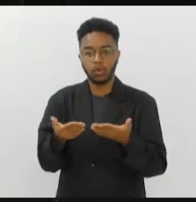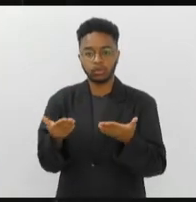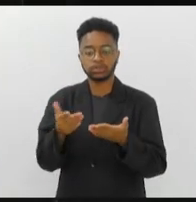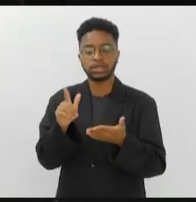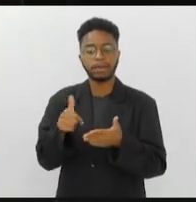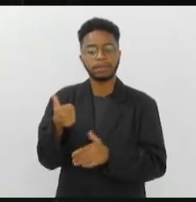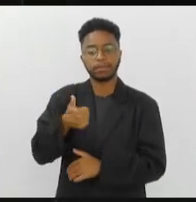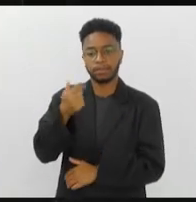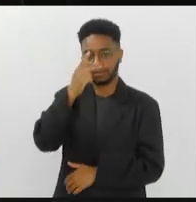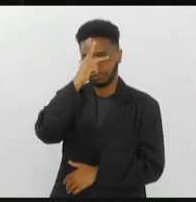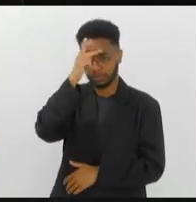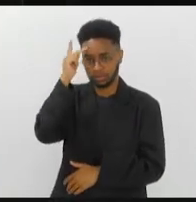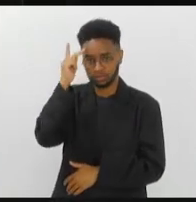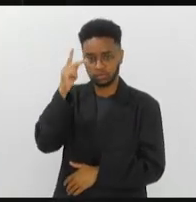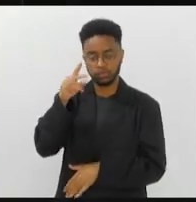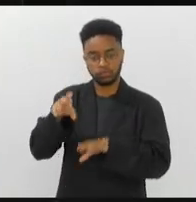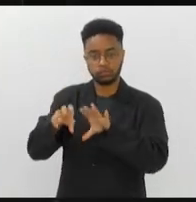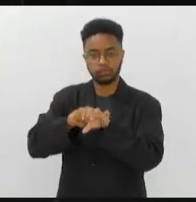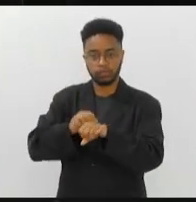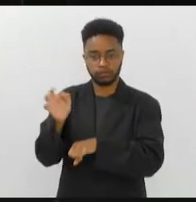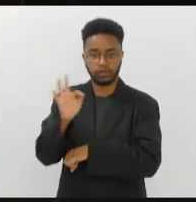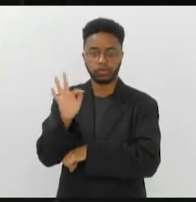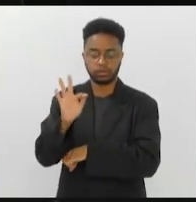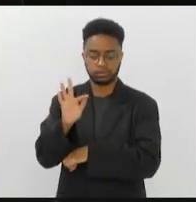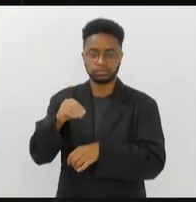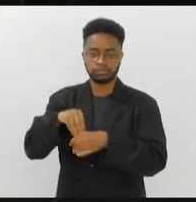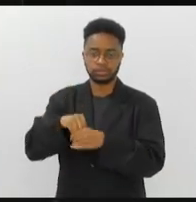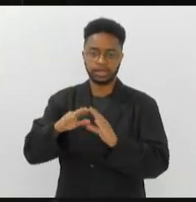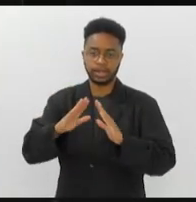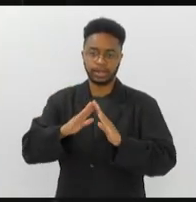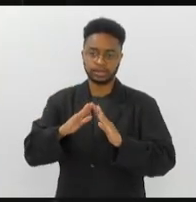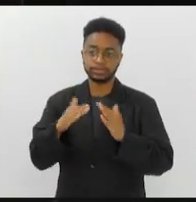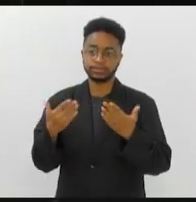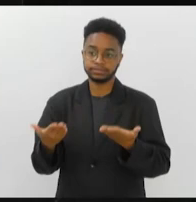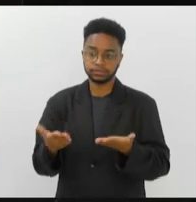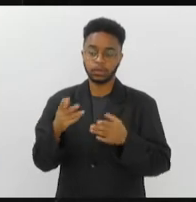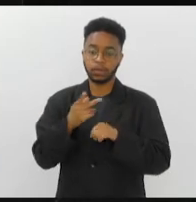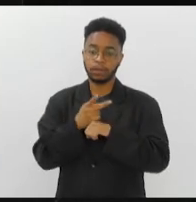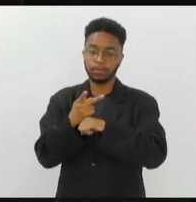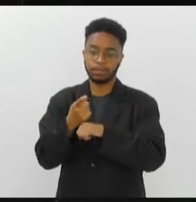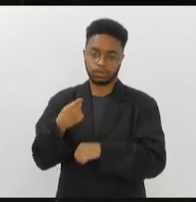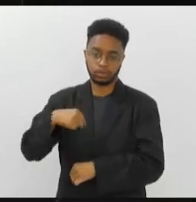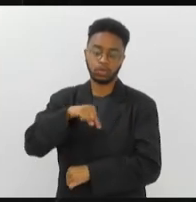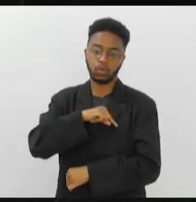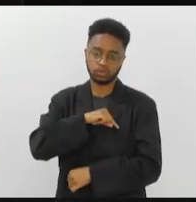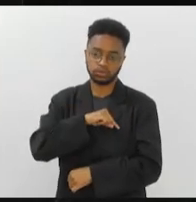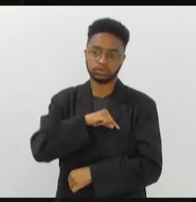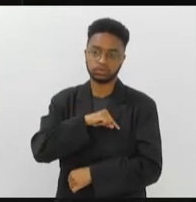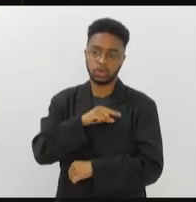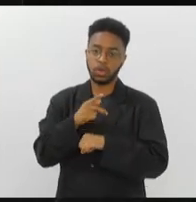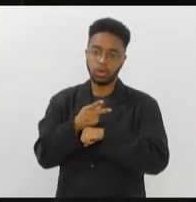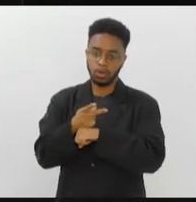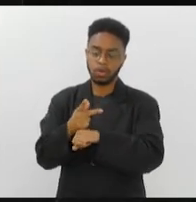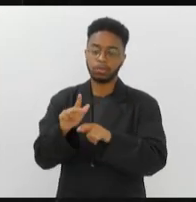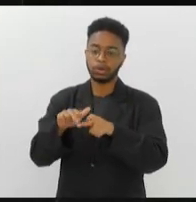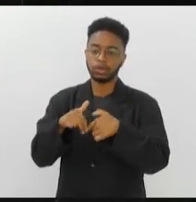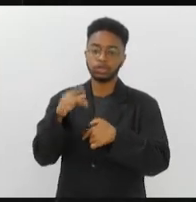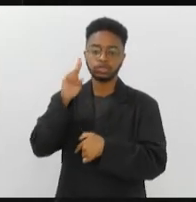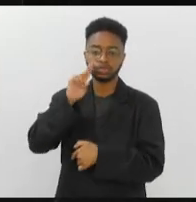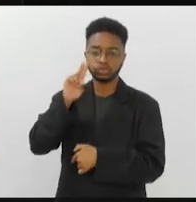primeiros, inclusive, a ter nível superior dentro da sua casa. Esse prêmio é nosso, mãe. Esse prêmio é pela história